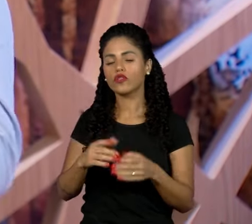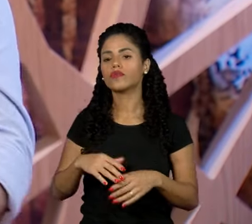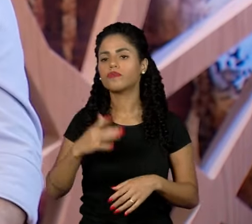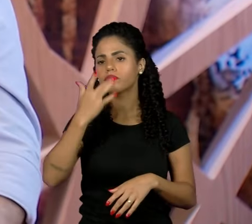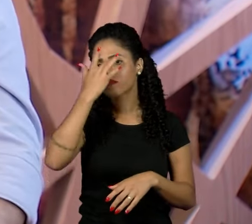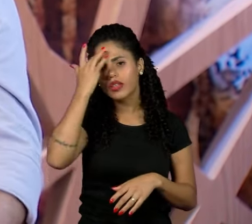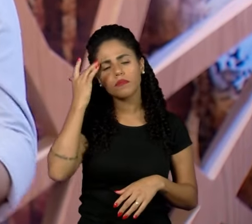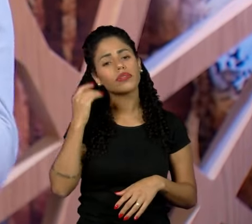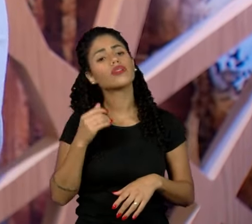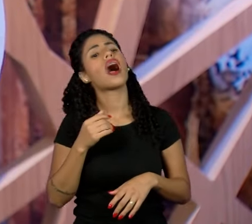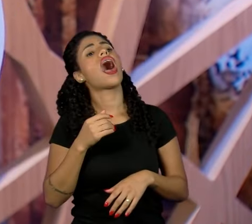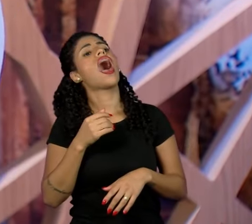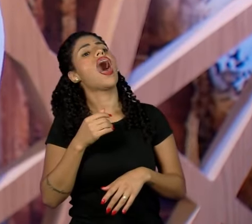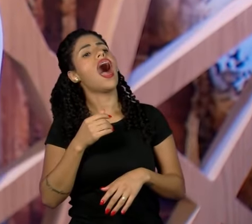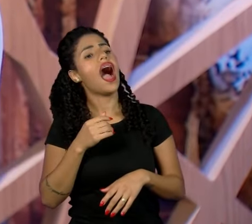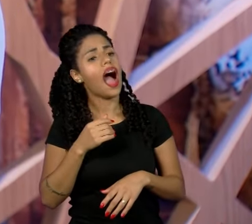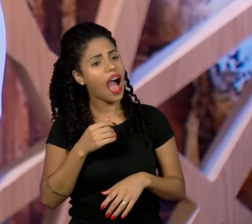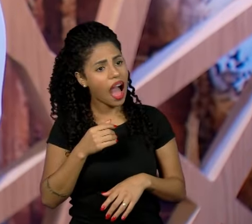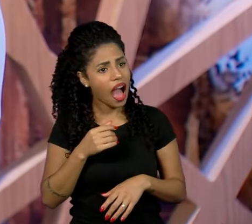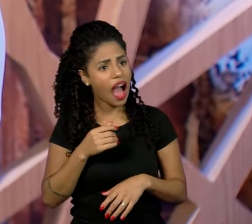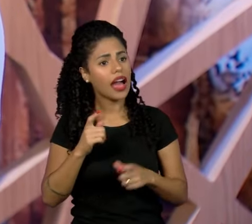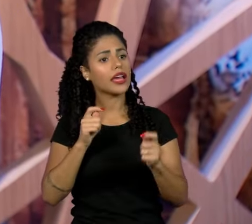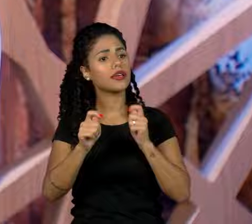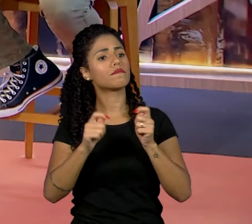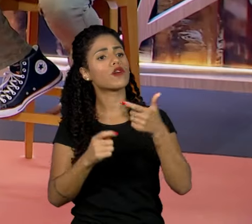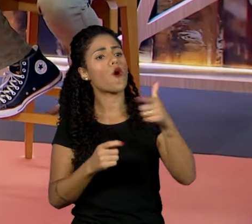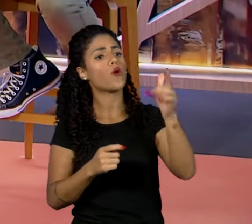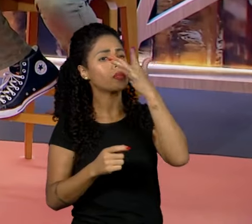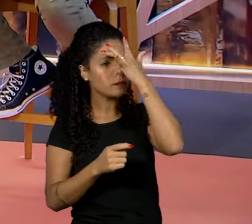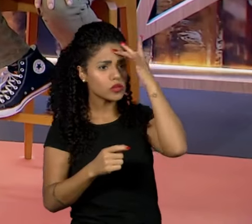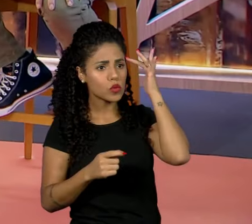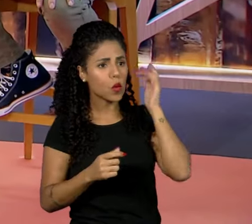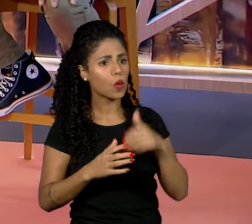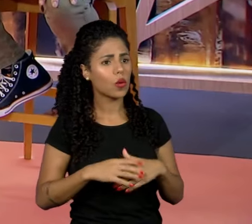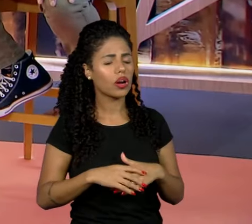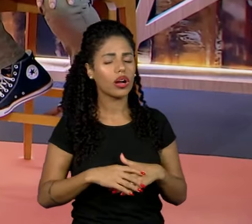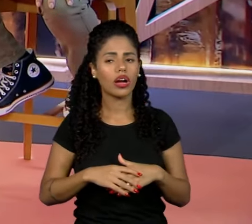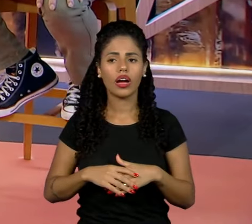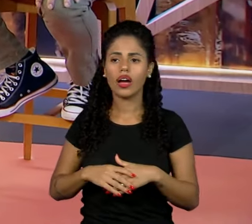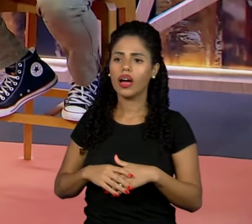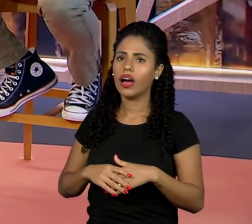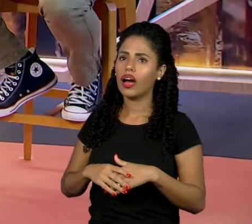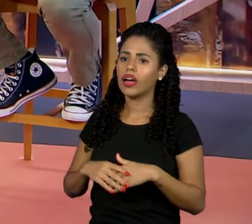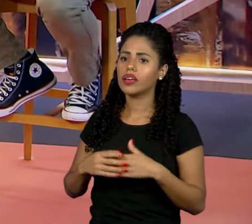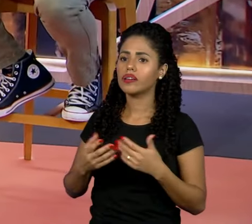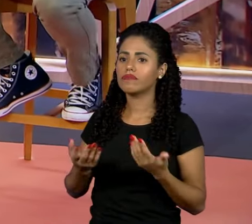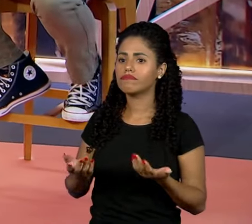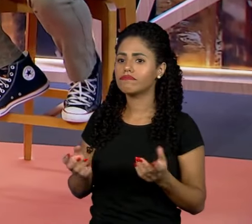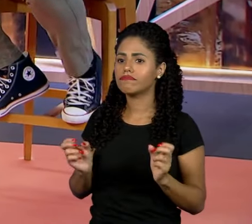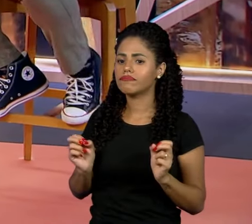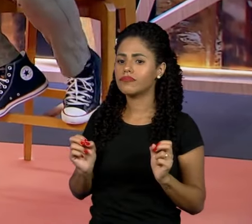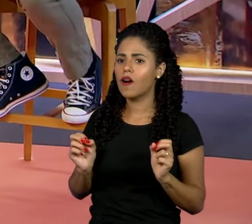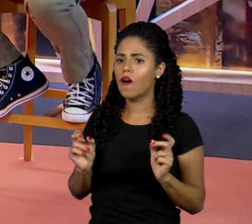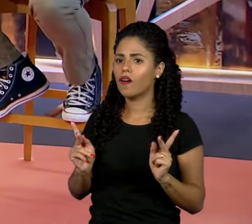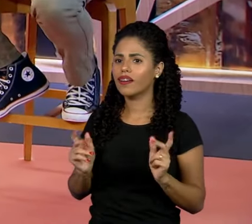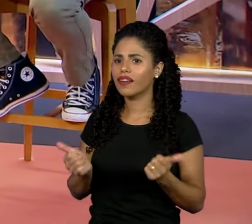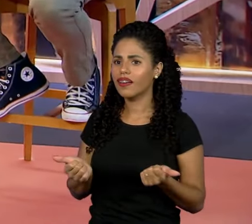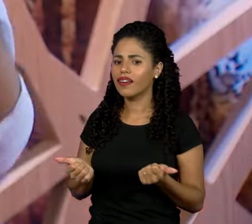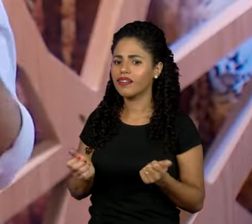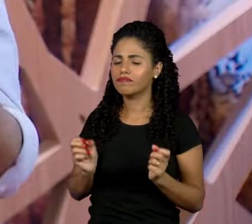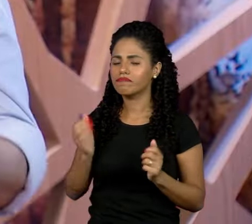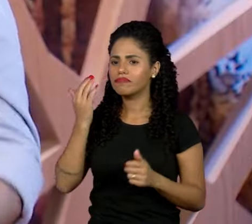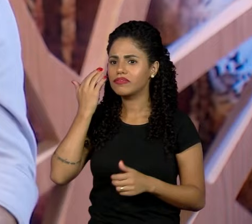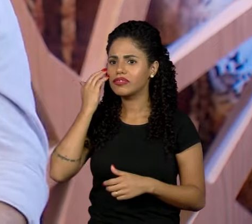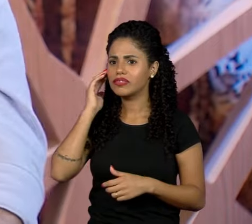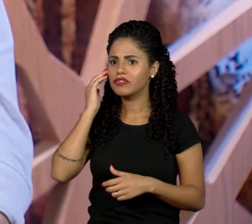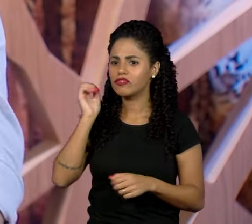pessoa disse, emprego é com fulano de tal. E na hora eu falei, bom, poderia ser, né? Embora